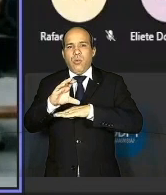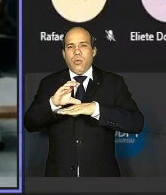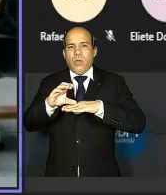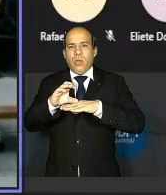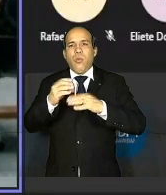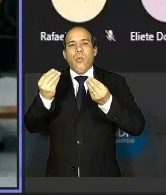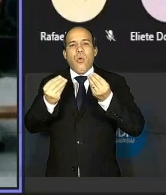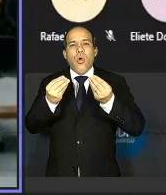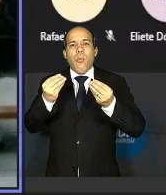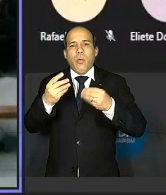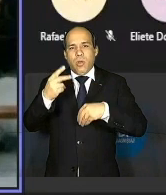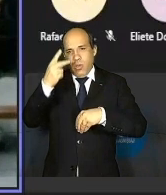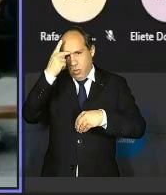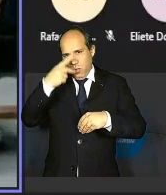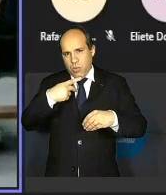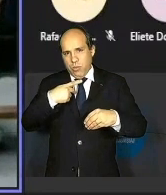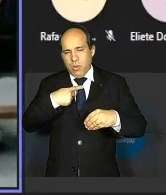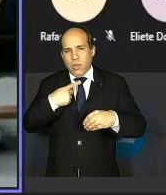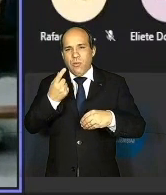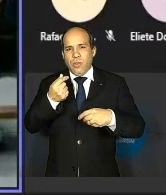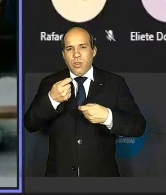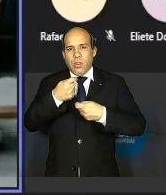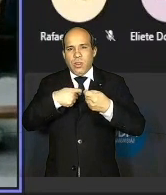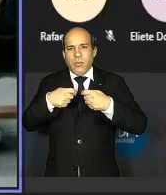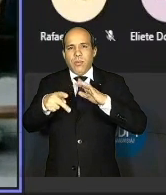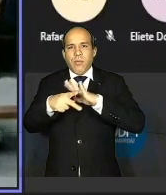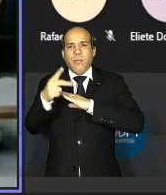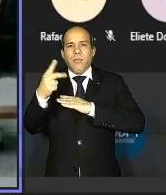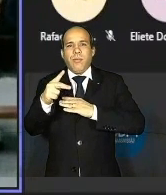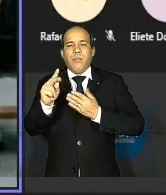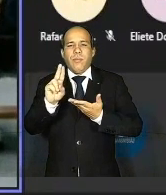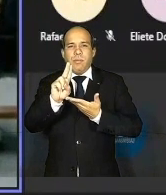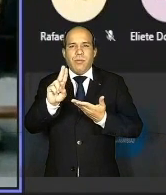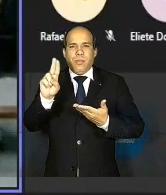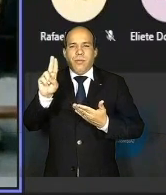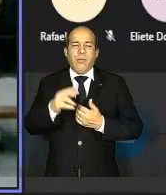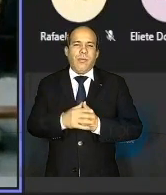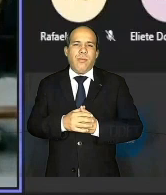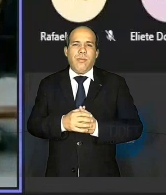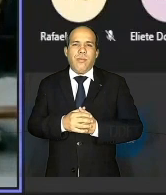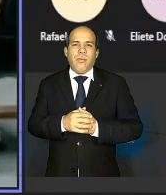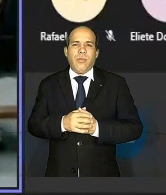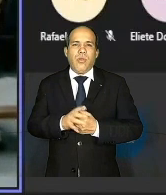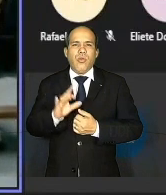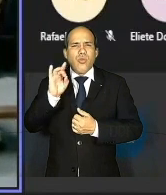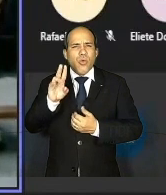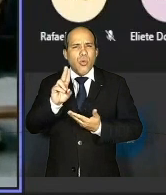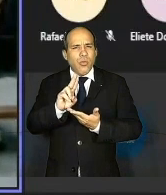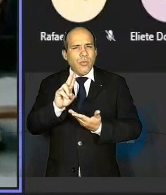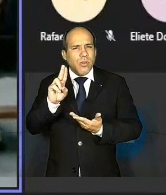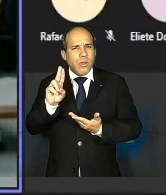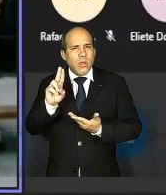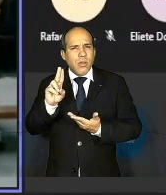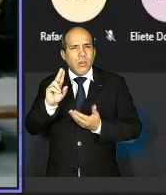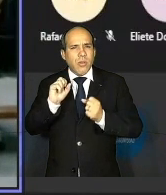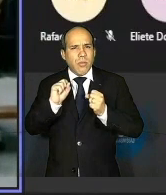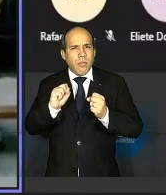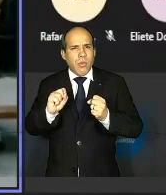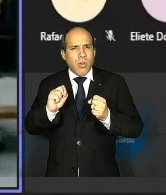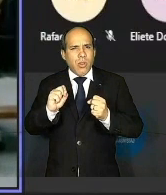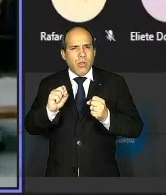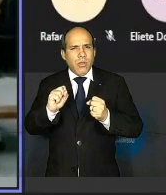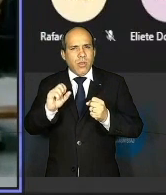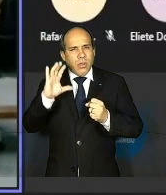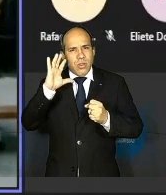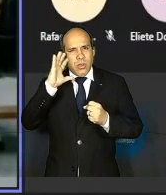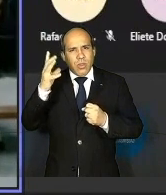Constituição, que trata da autonomia financeira e administrativa das universidades. Ora, apenas as